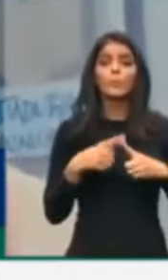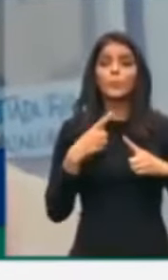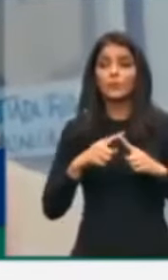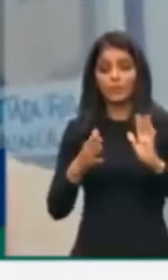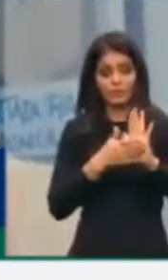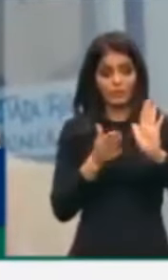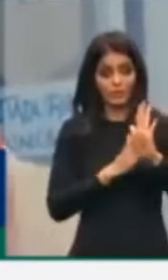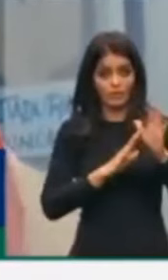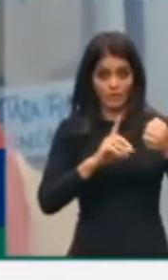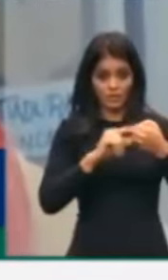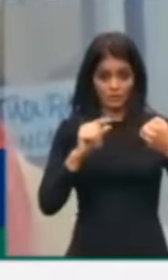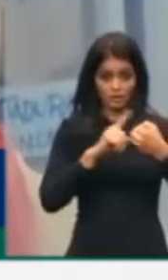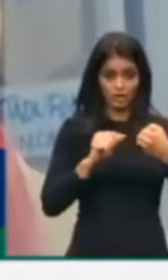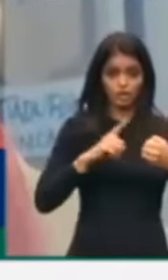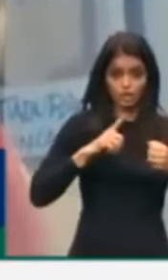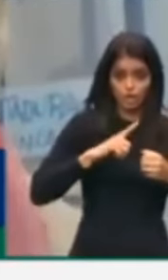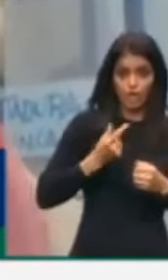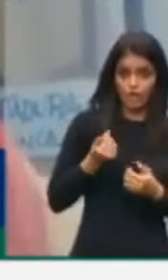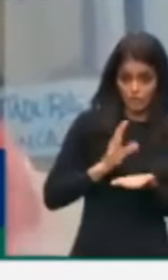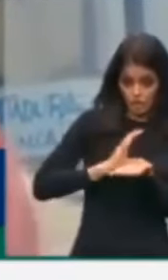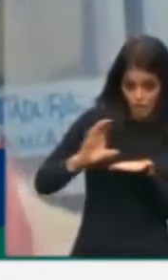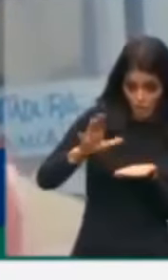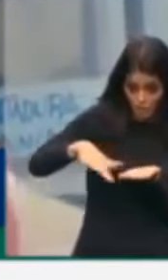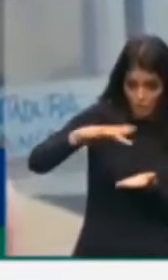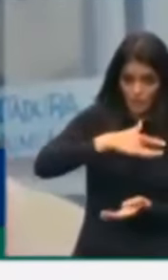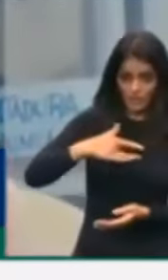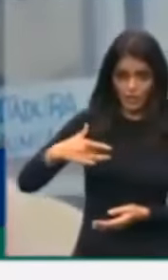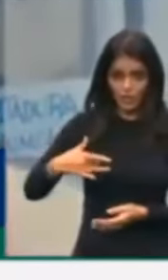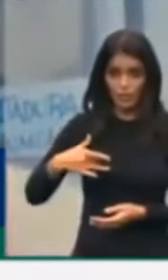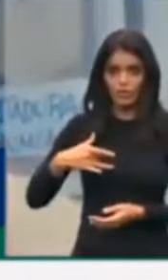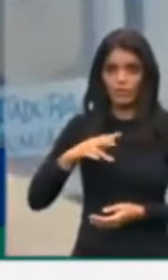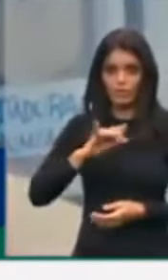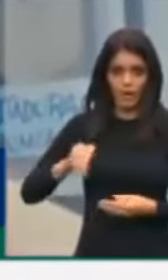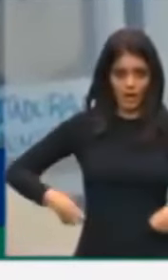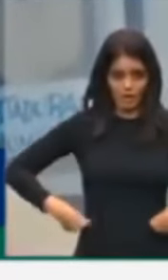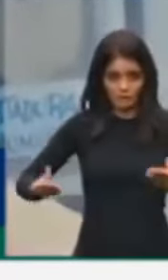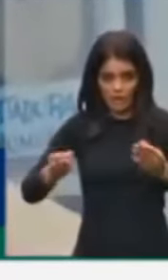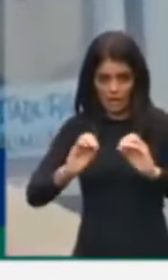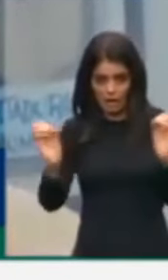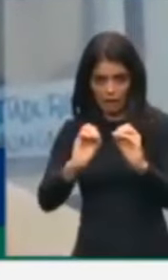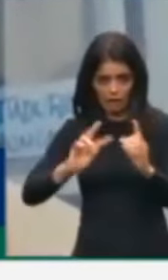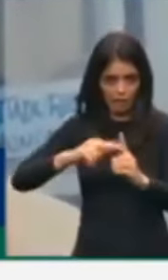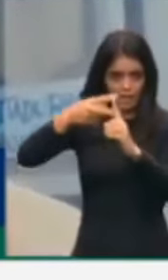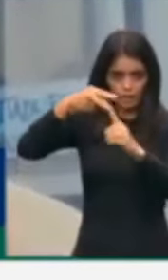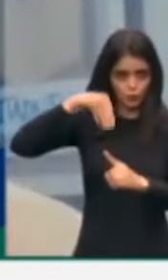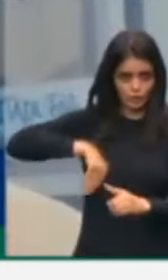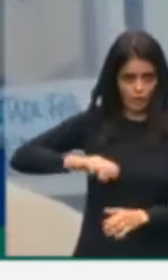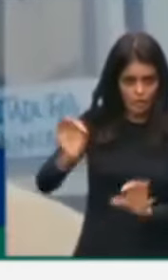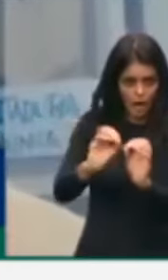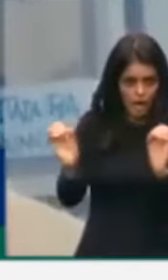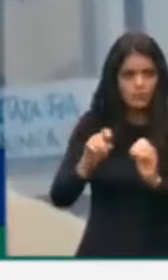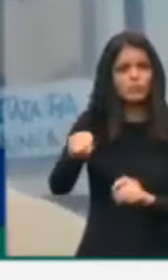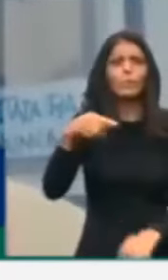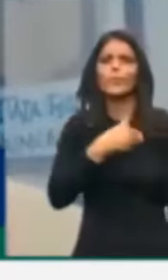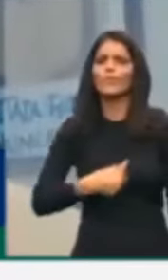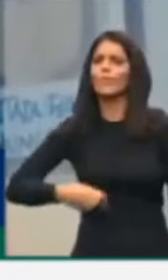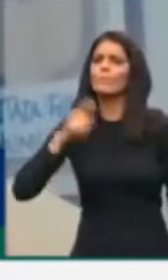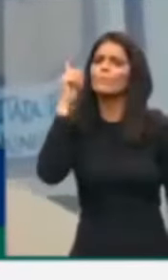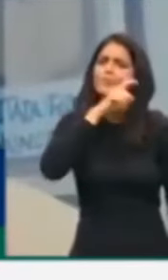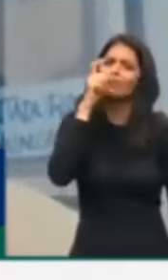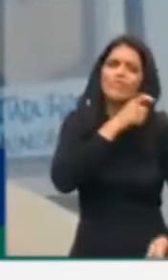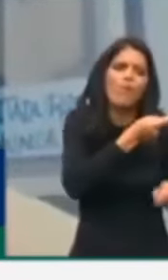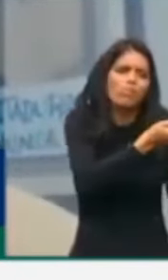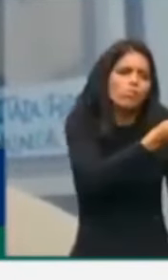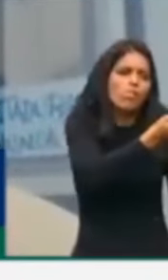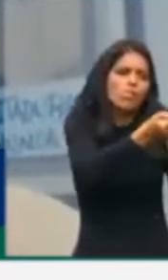que diz que recurso para a saúde não será usado para reajuste. Então, o governo mentiu e nós